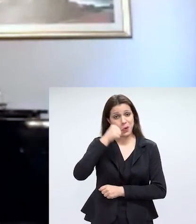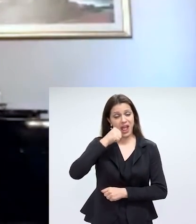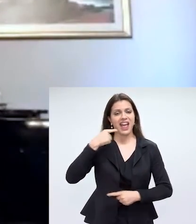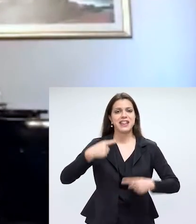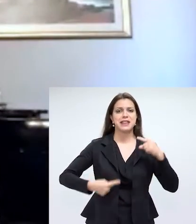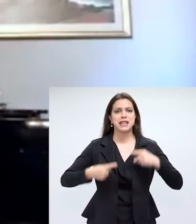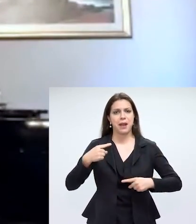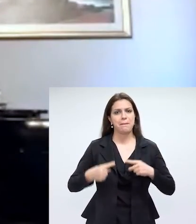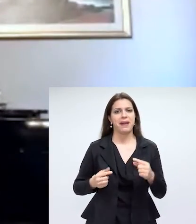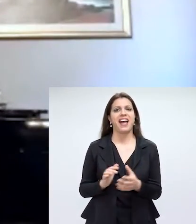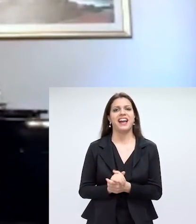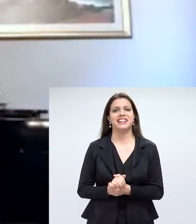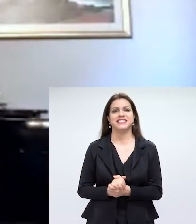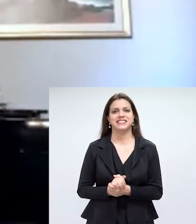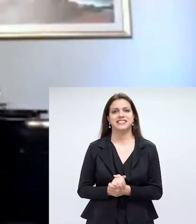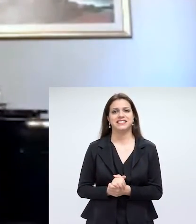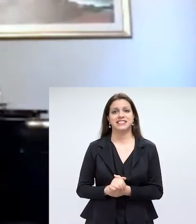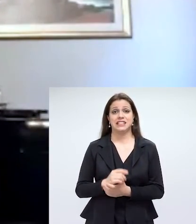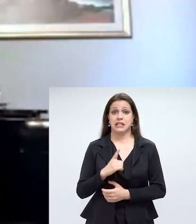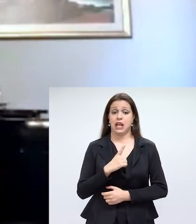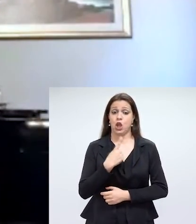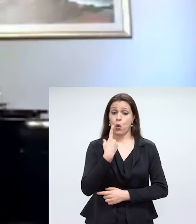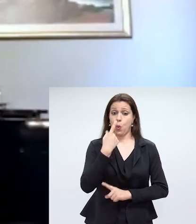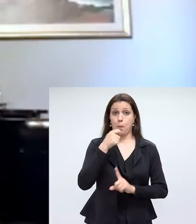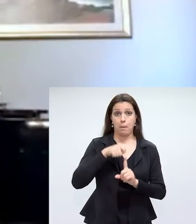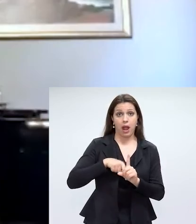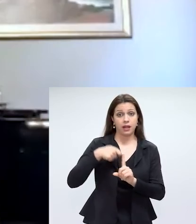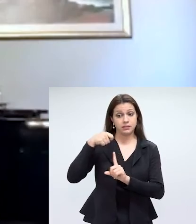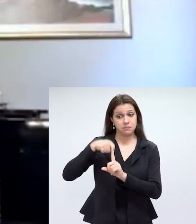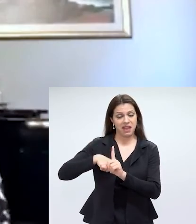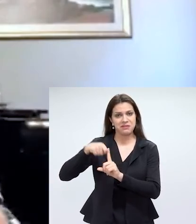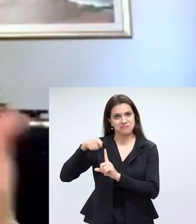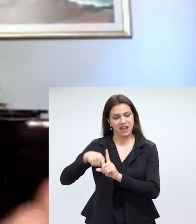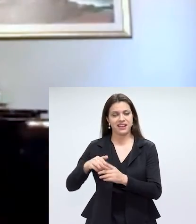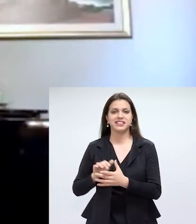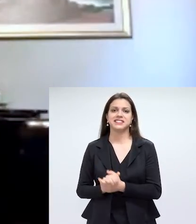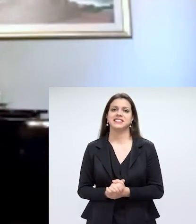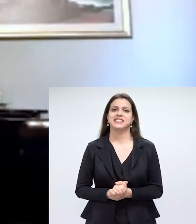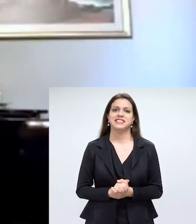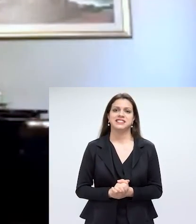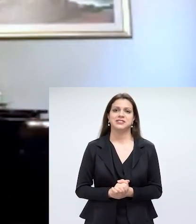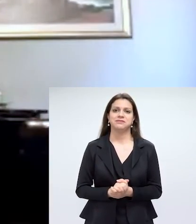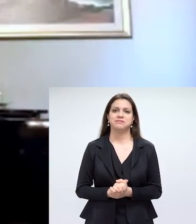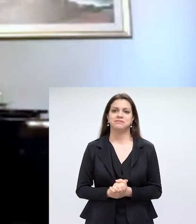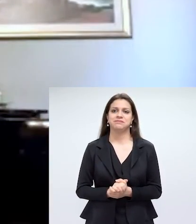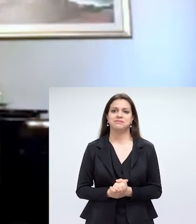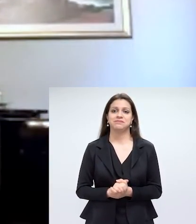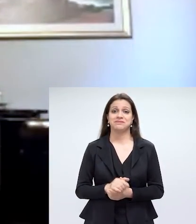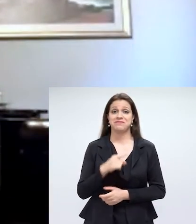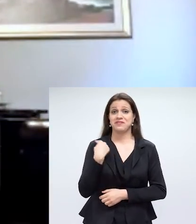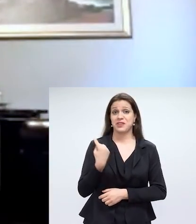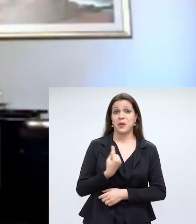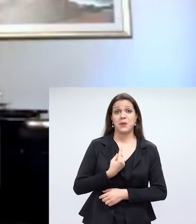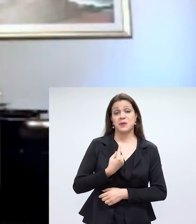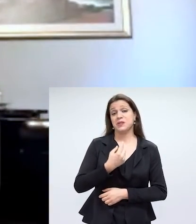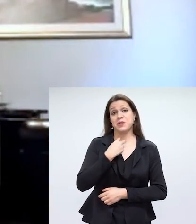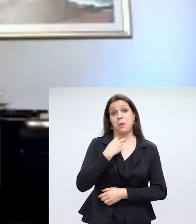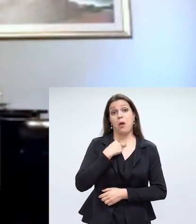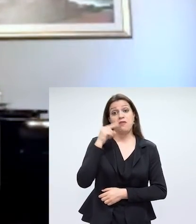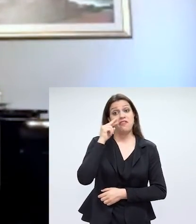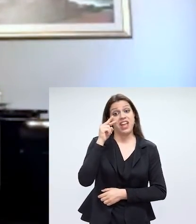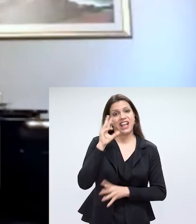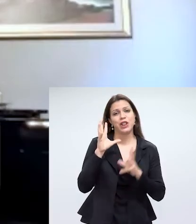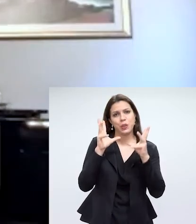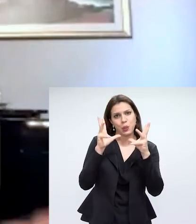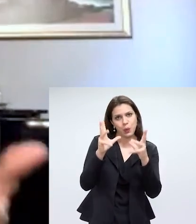em Debate. Nós contamos com uma edição por mês do programa. Infelizmente, a nossa retrospectiva não pôde trazer